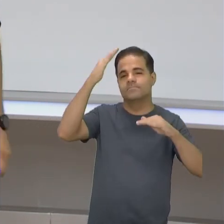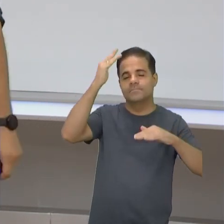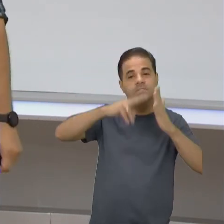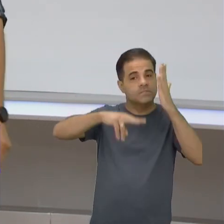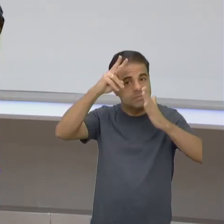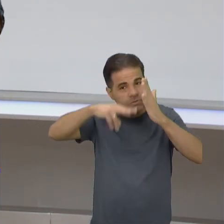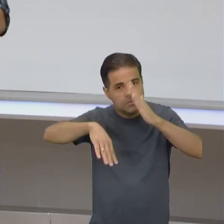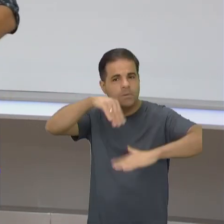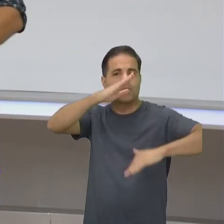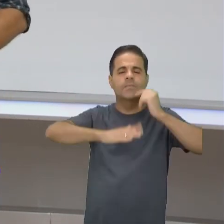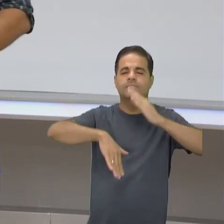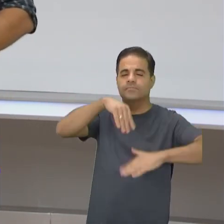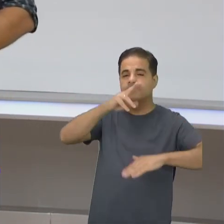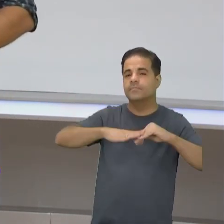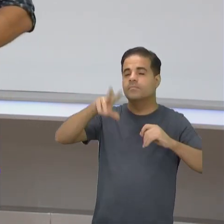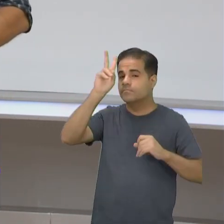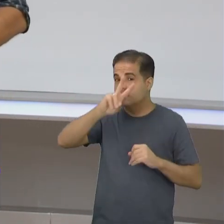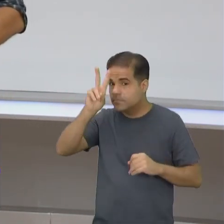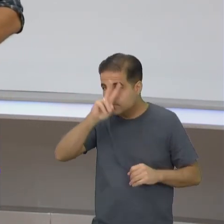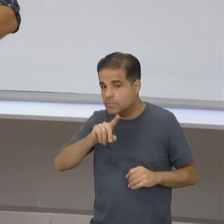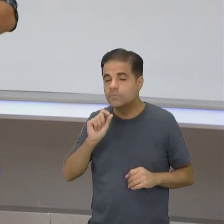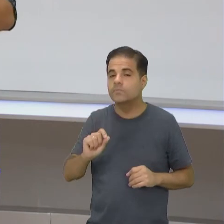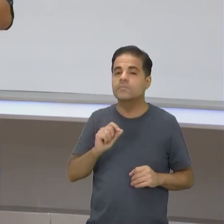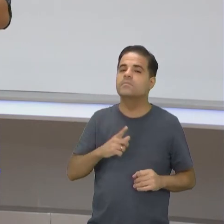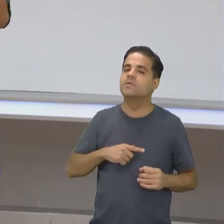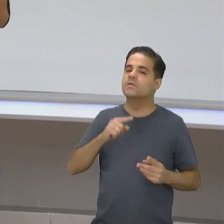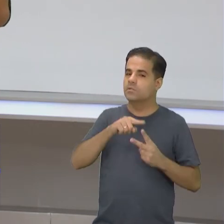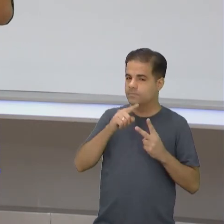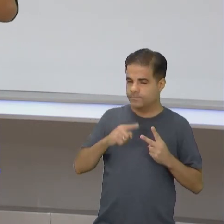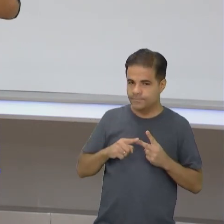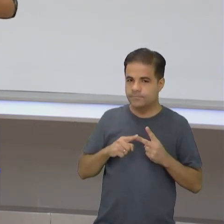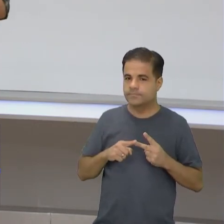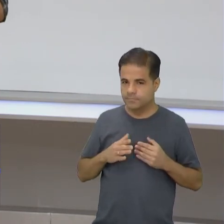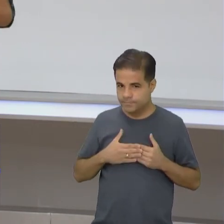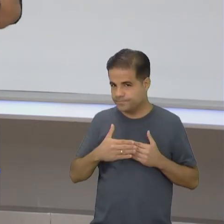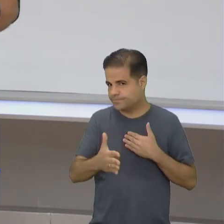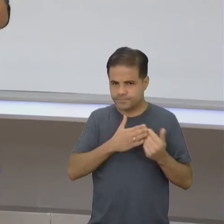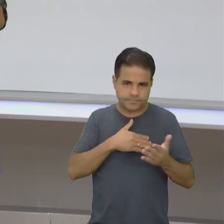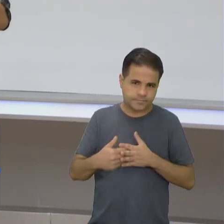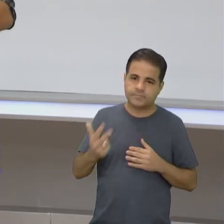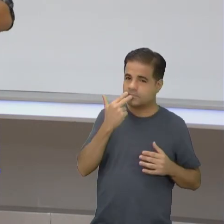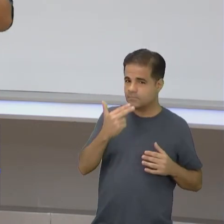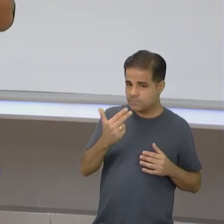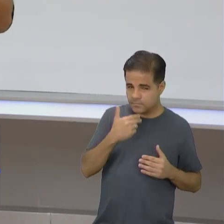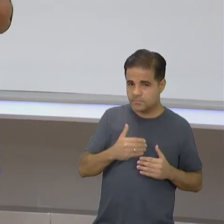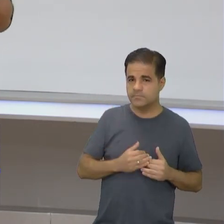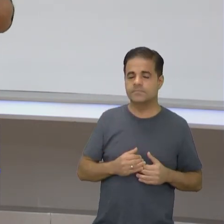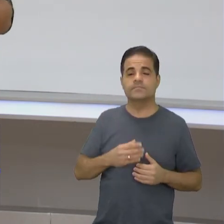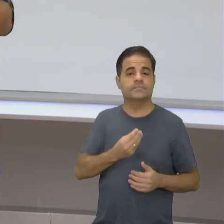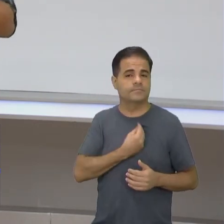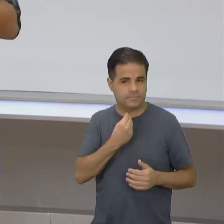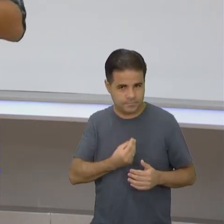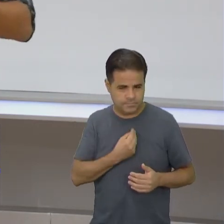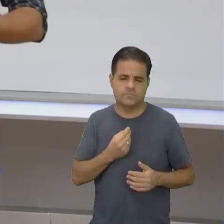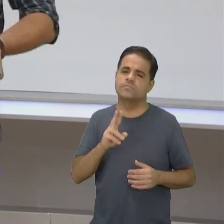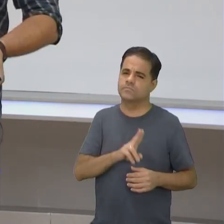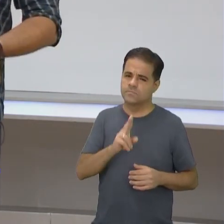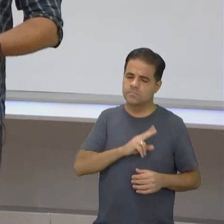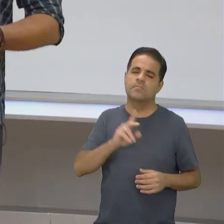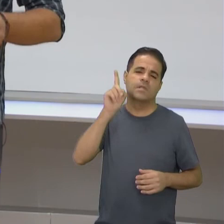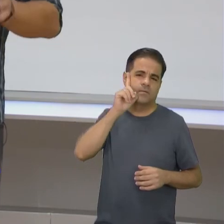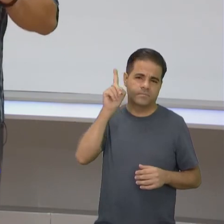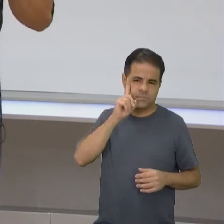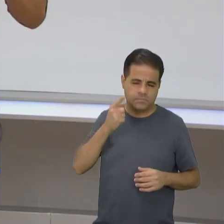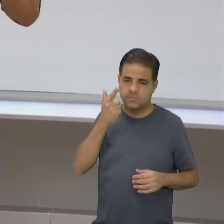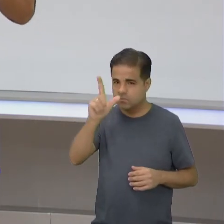leitura, certo? Lembrando que existem 2 vocabulários para qualquer idioma. Um vocabulário ativo, que é o que nós usamos no dia a dia,